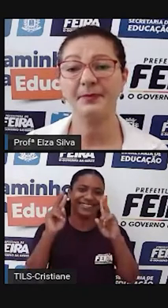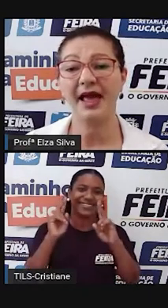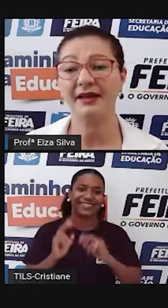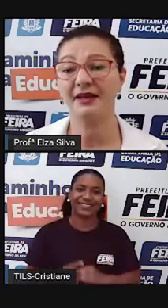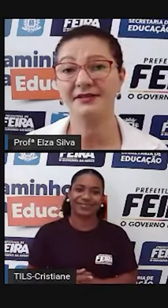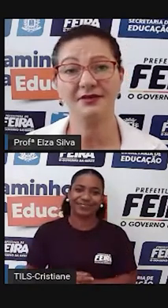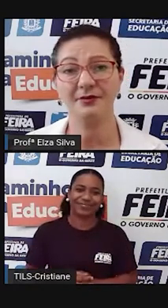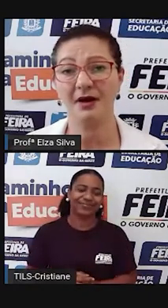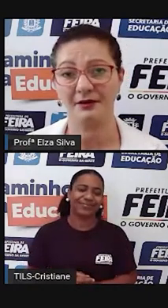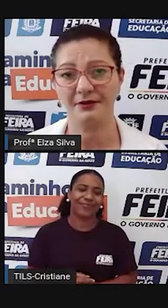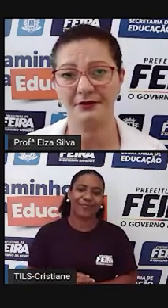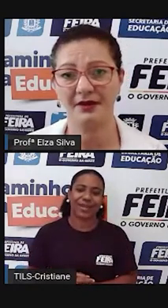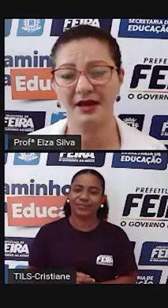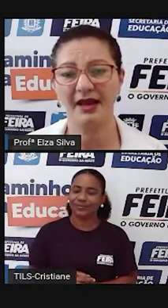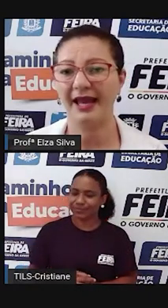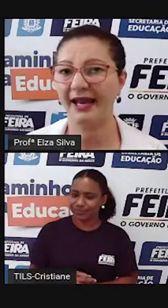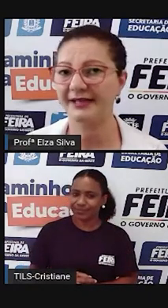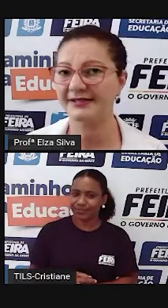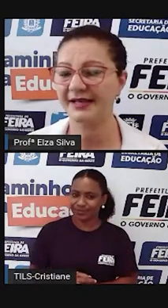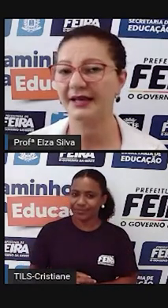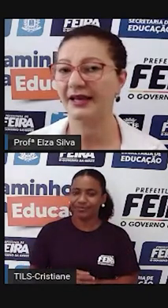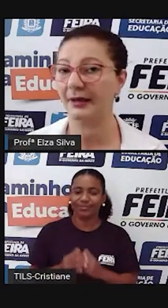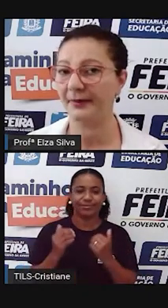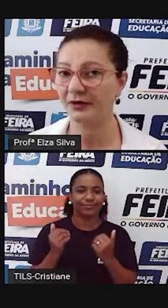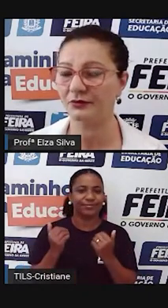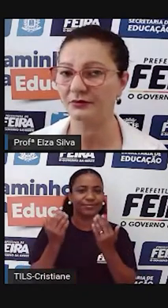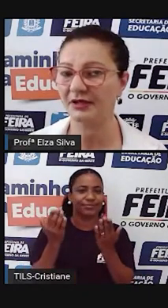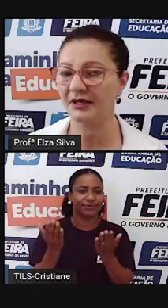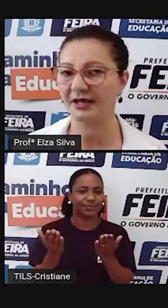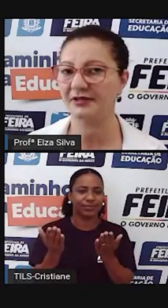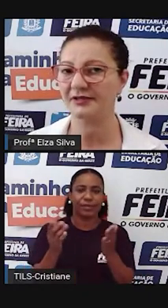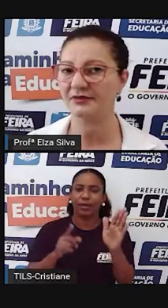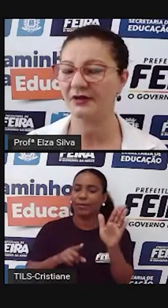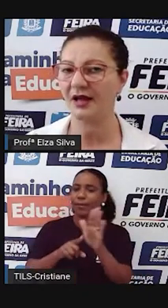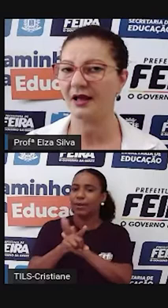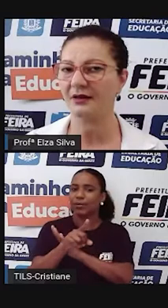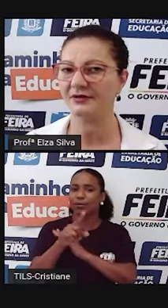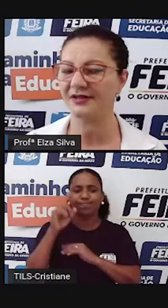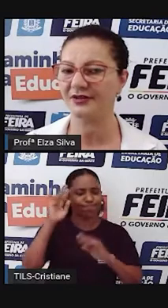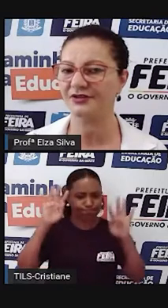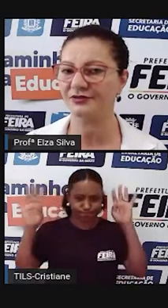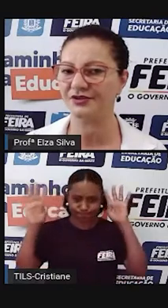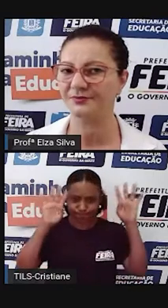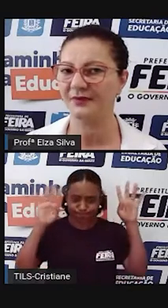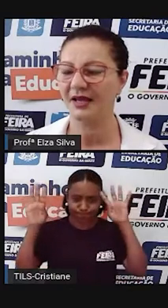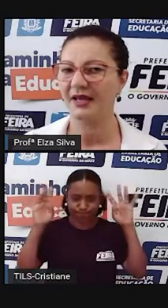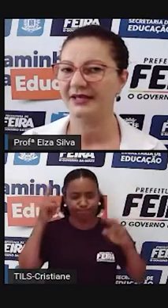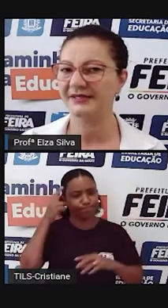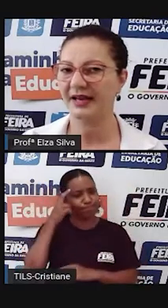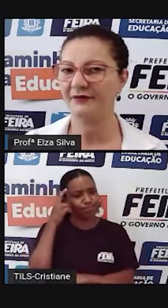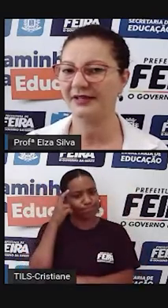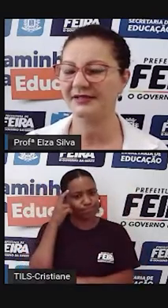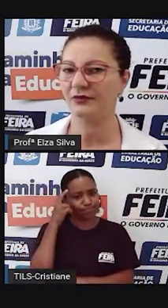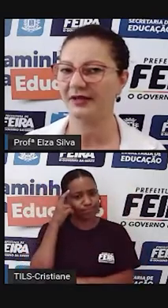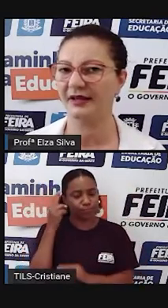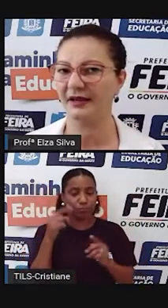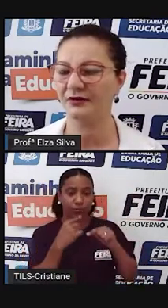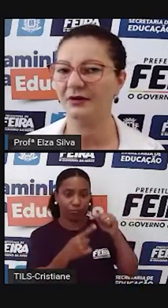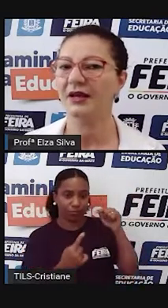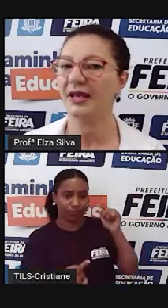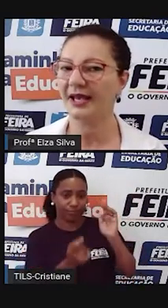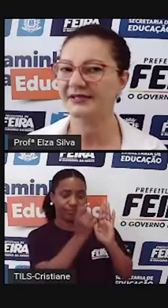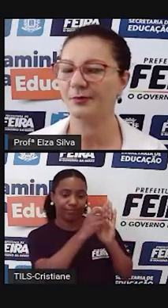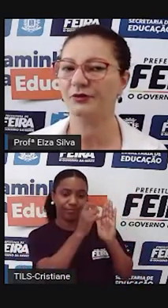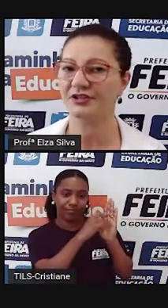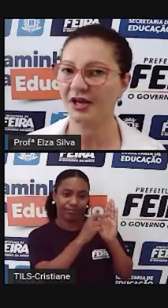What is Black History Month? Essa é a pergunta que irá direcionar a nossa aula de hoje. Escreva aí em seu